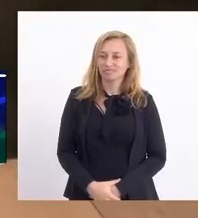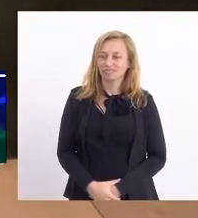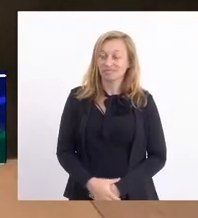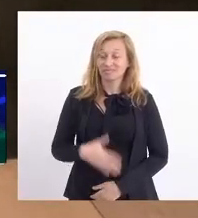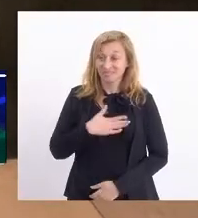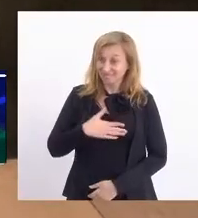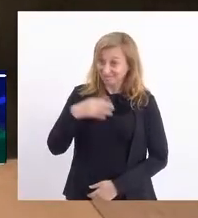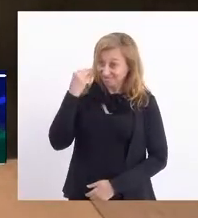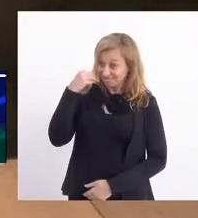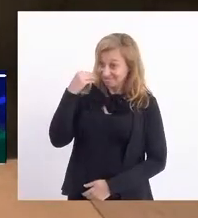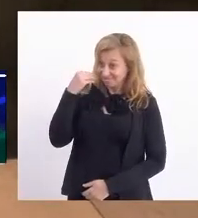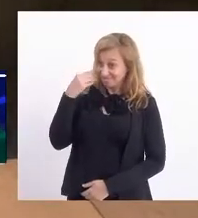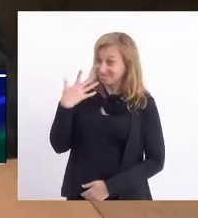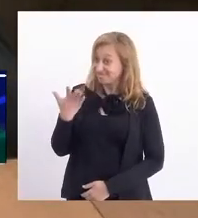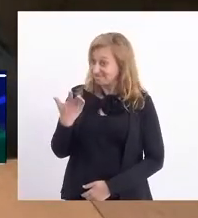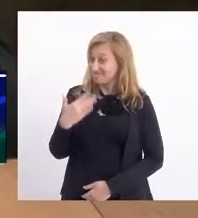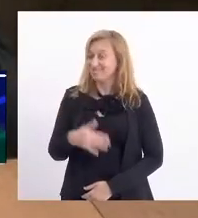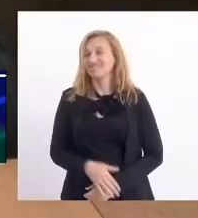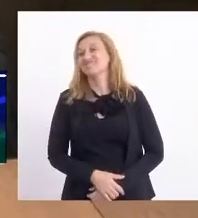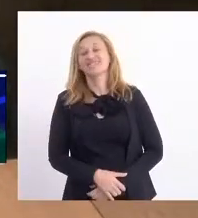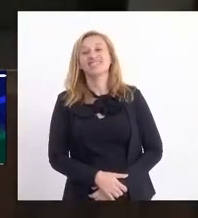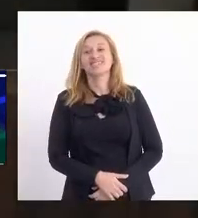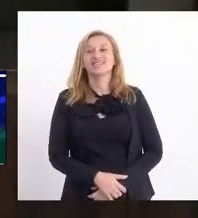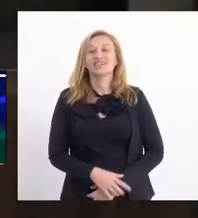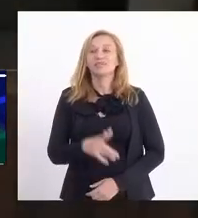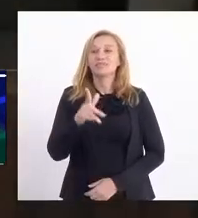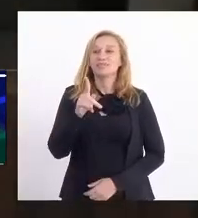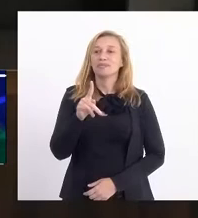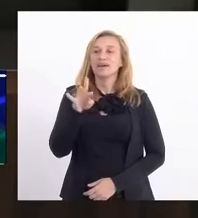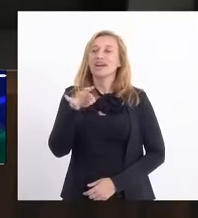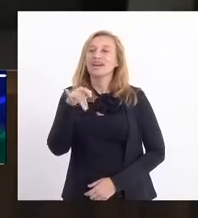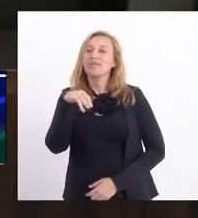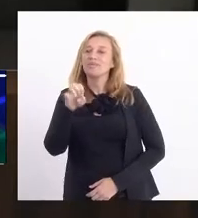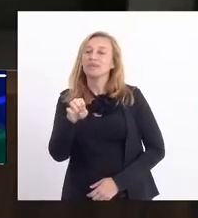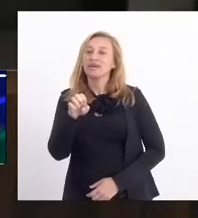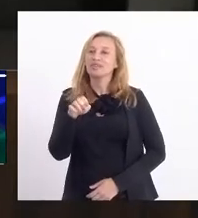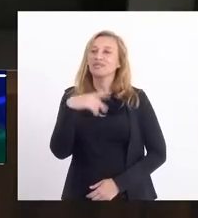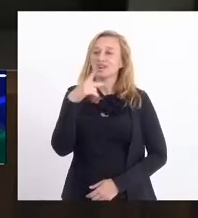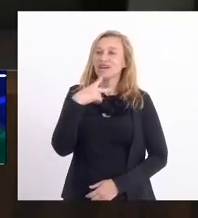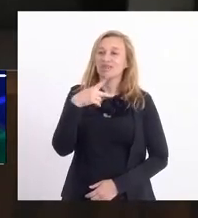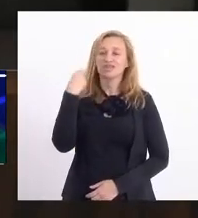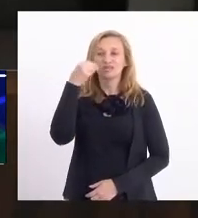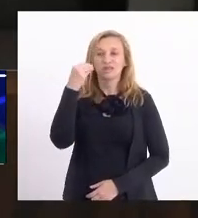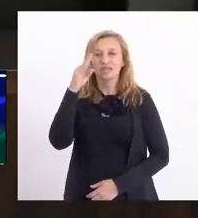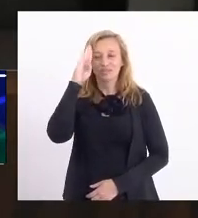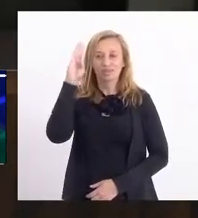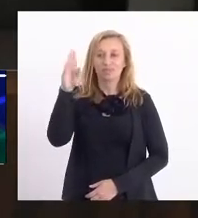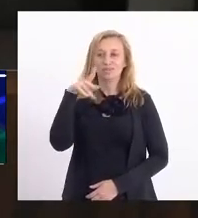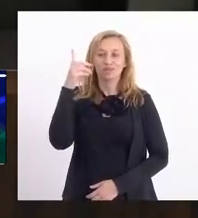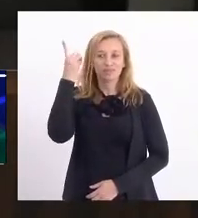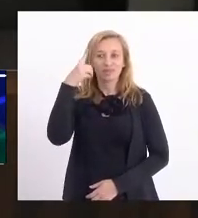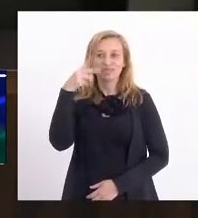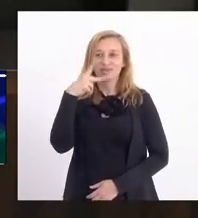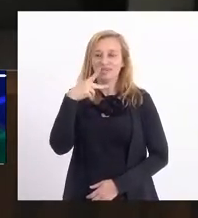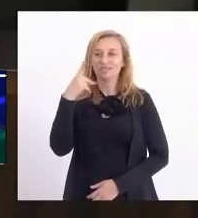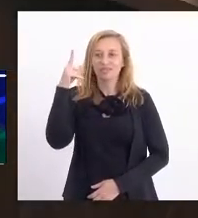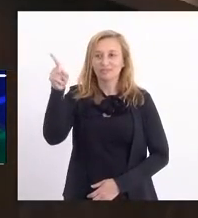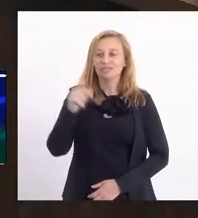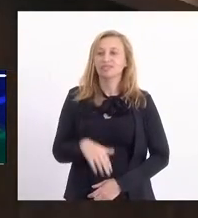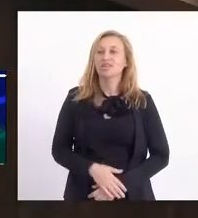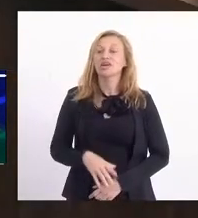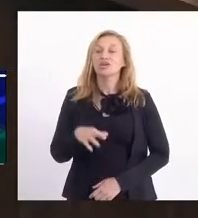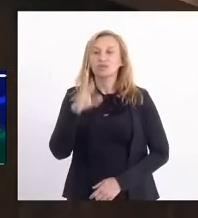Gostou da experiência? Senhor presidente. Lá em Paracambi teve um candidato que falava que a experiência é fundamental. Por favor, o senhor tem